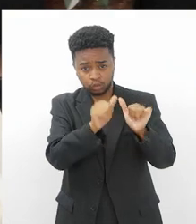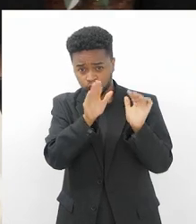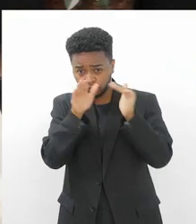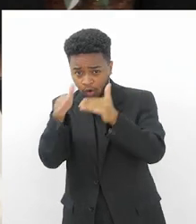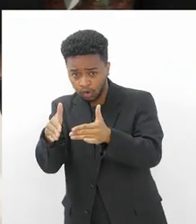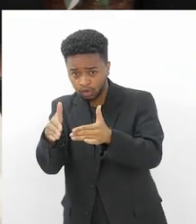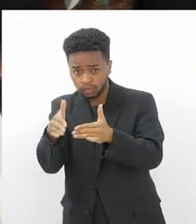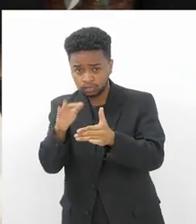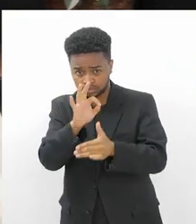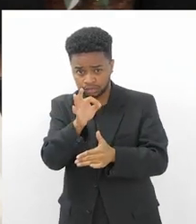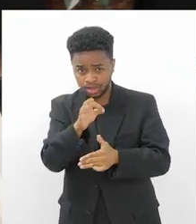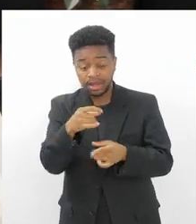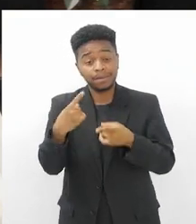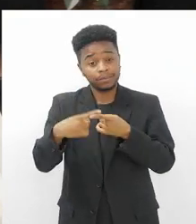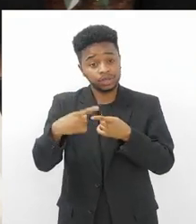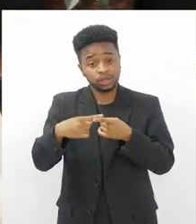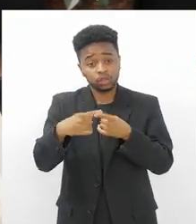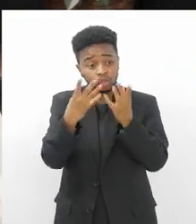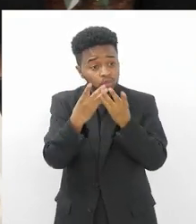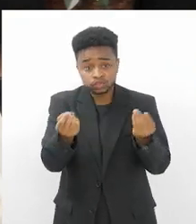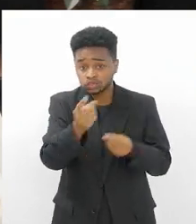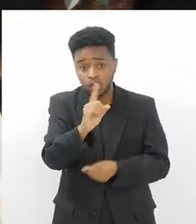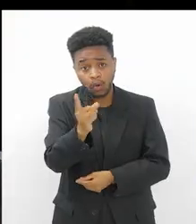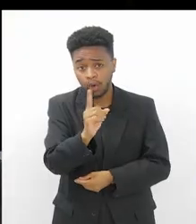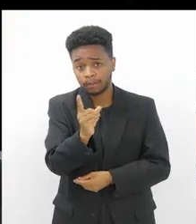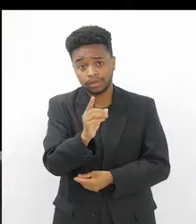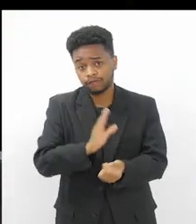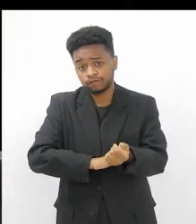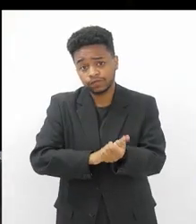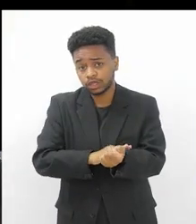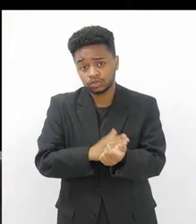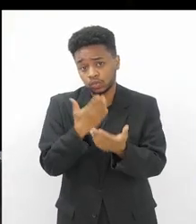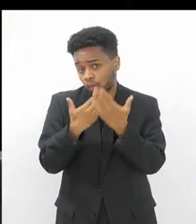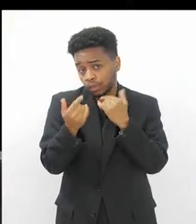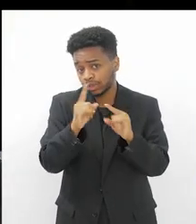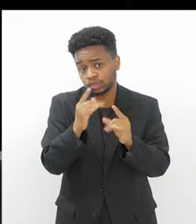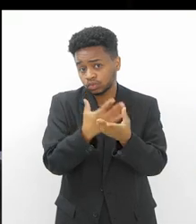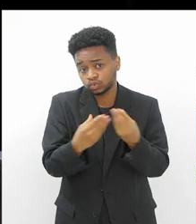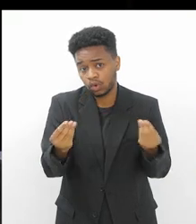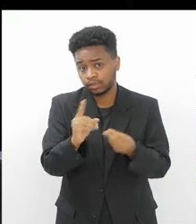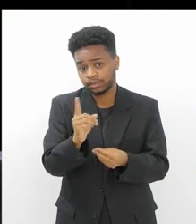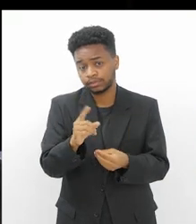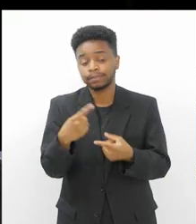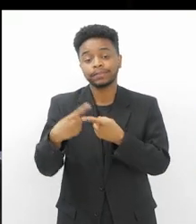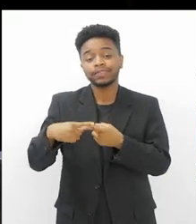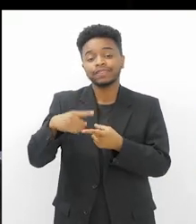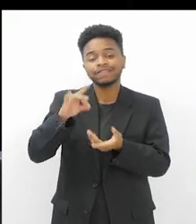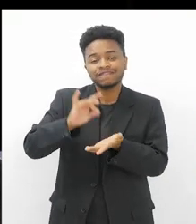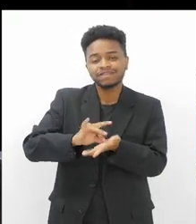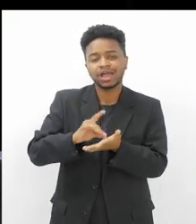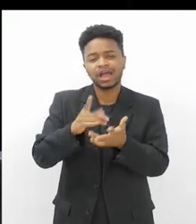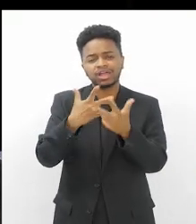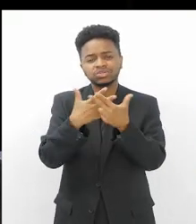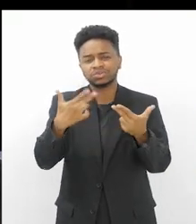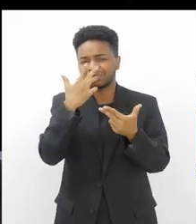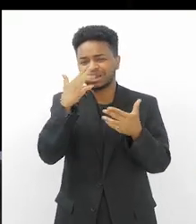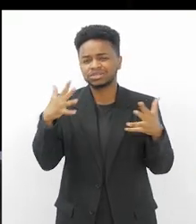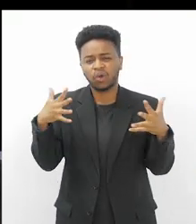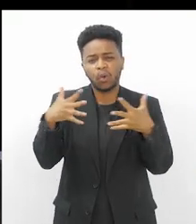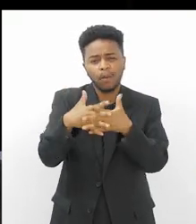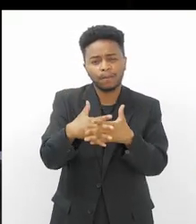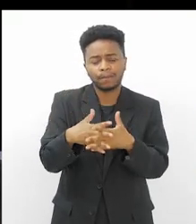vai para outro lugar, sem porque ser ela não deixa de existir. na realidade, as coisas são